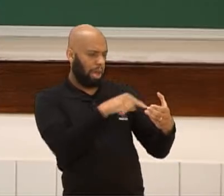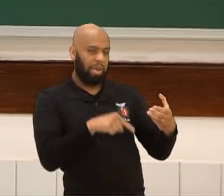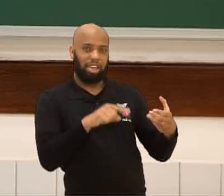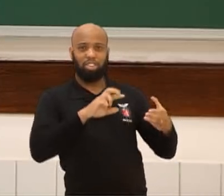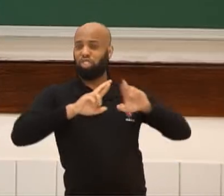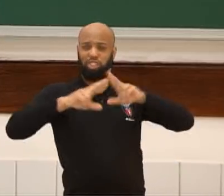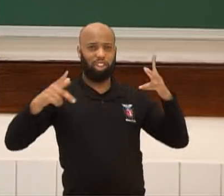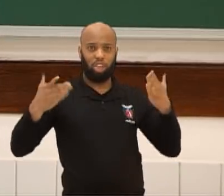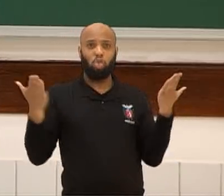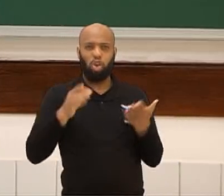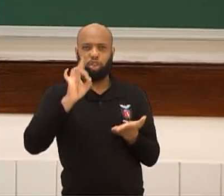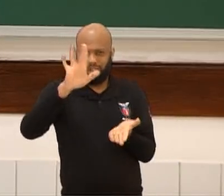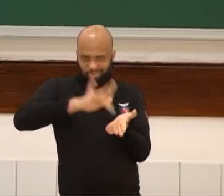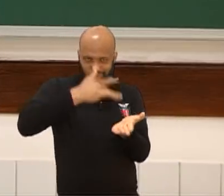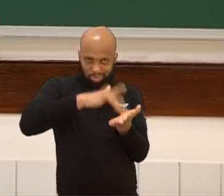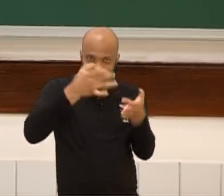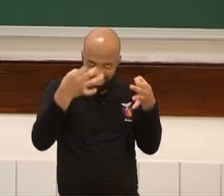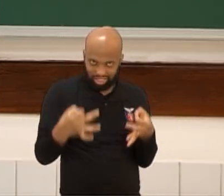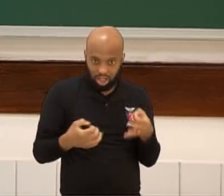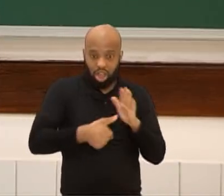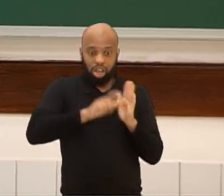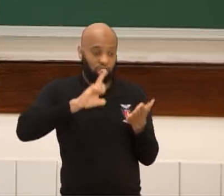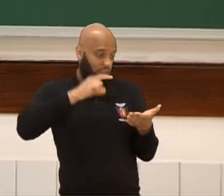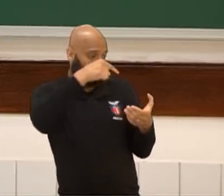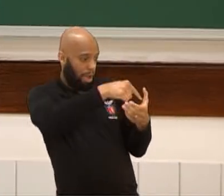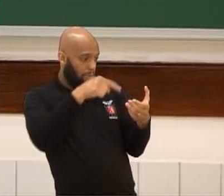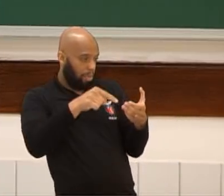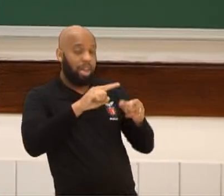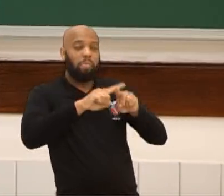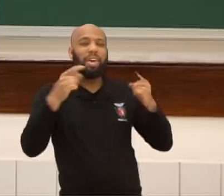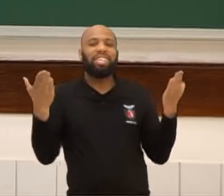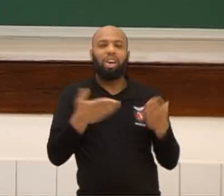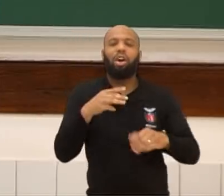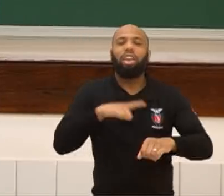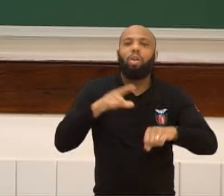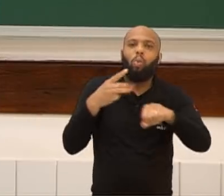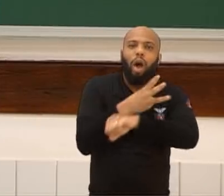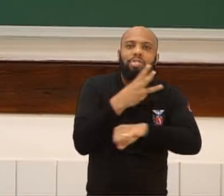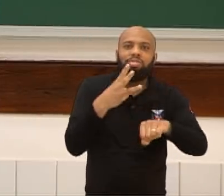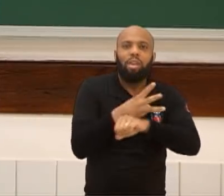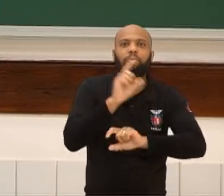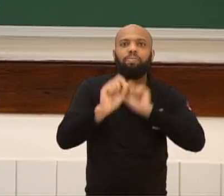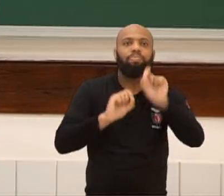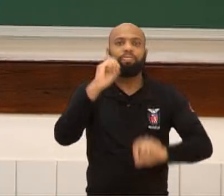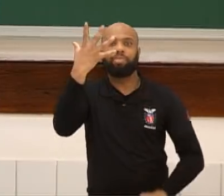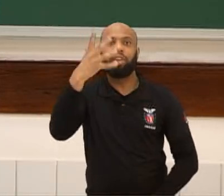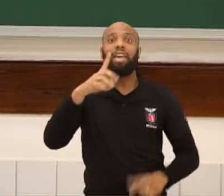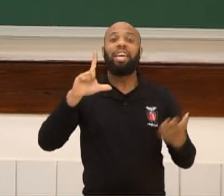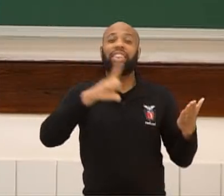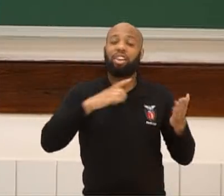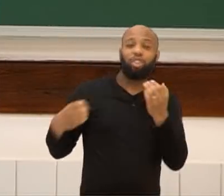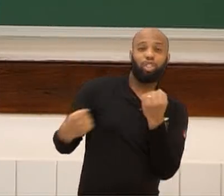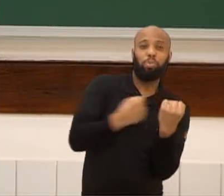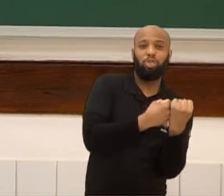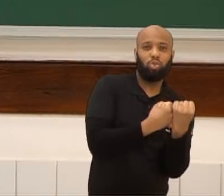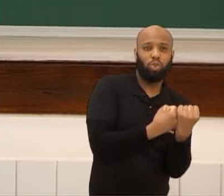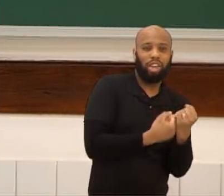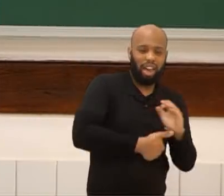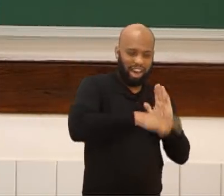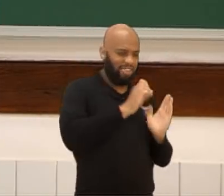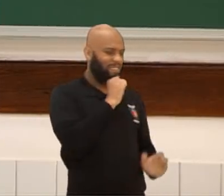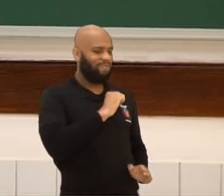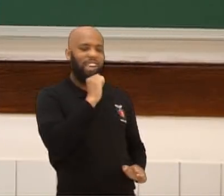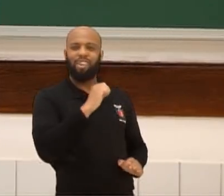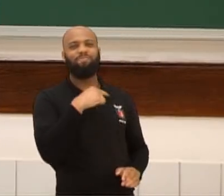que nós temos hoje. Com o WhatsApp, nós passamos a ter que substituir aquele celular antigo,